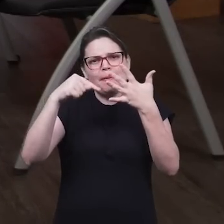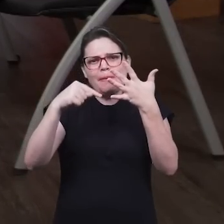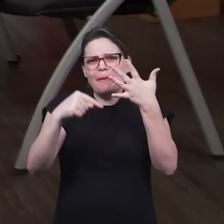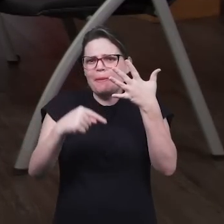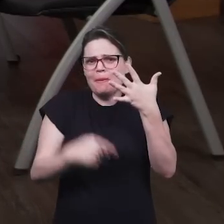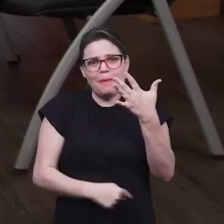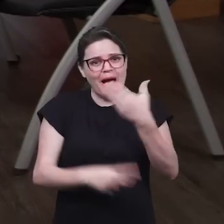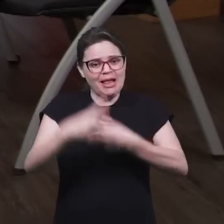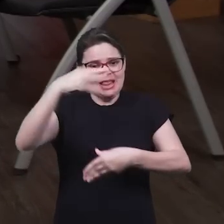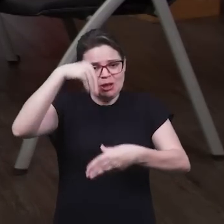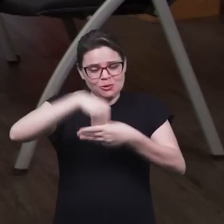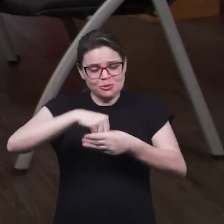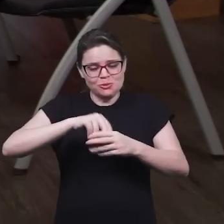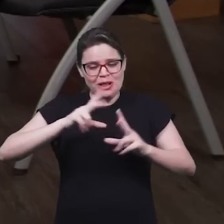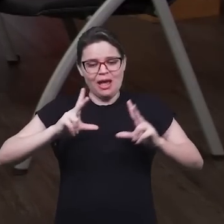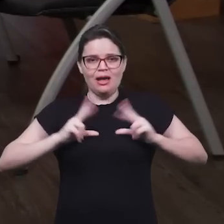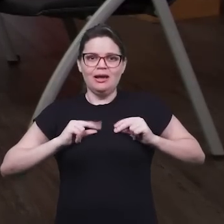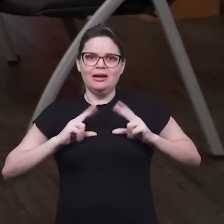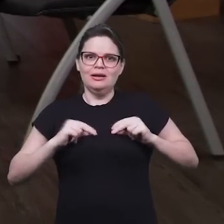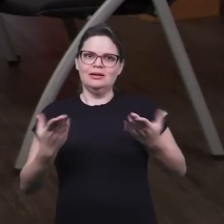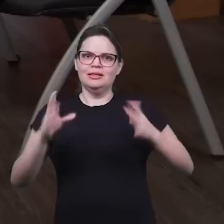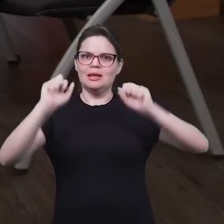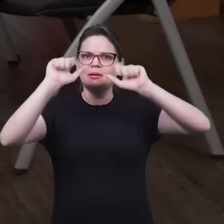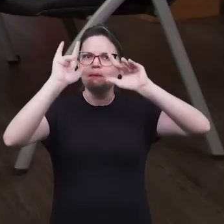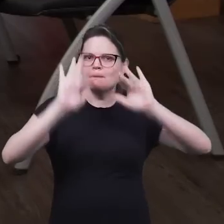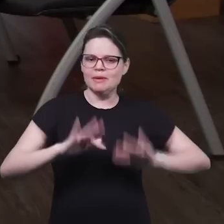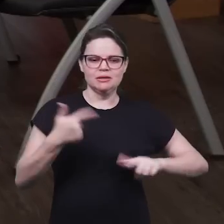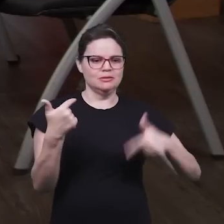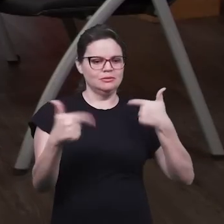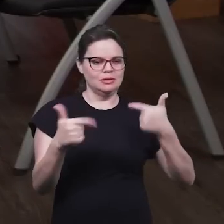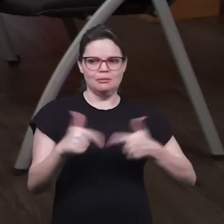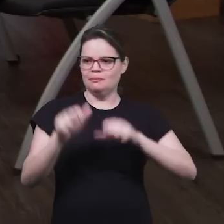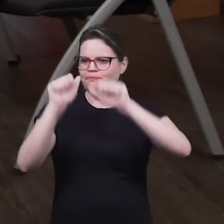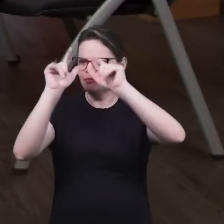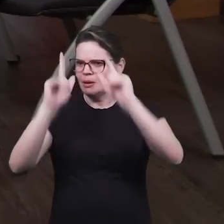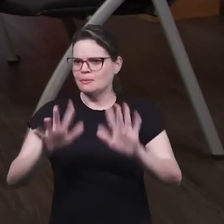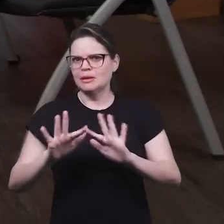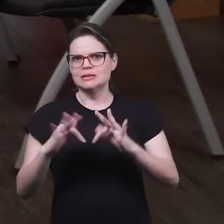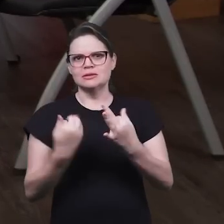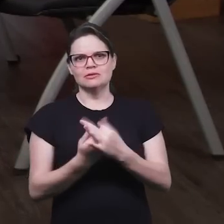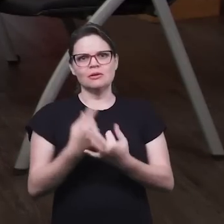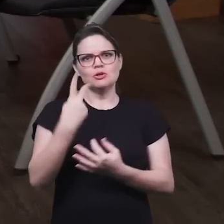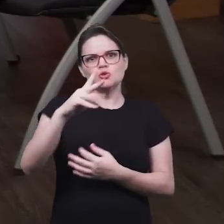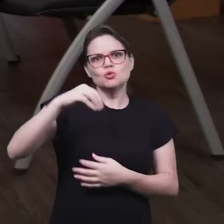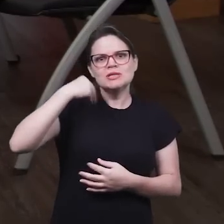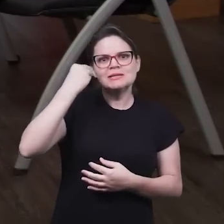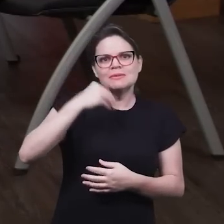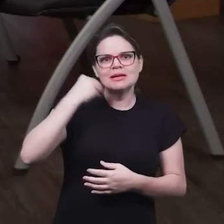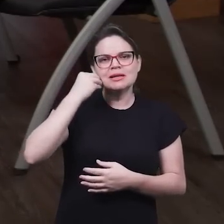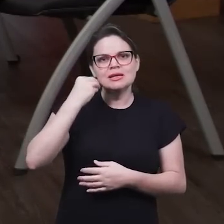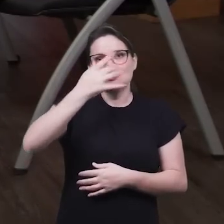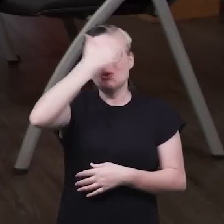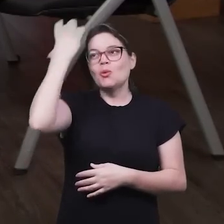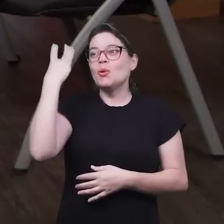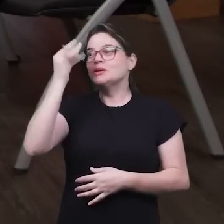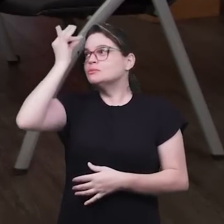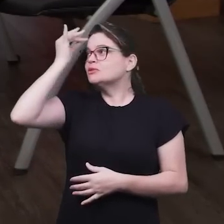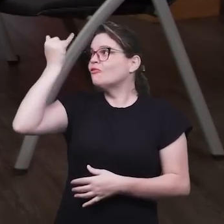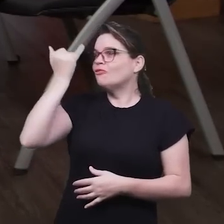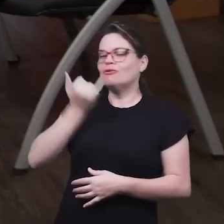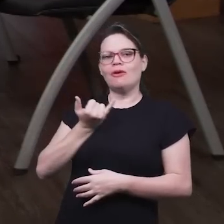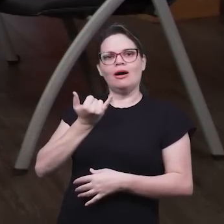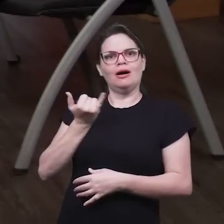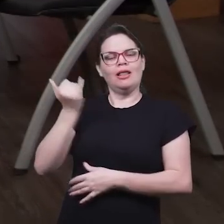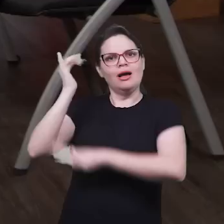livramentos, bênçãos os na família, livramentos. bênção no trabalho, Alguém vai orar por transformada, né? você. curas. Assistência. A voz do Espírito Glória a